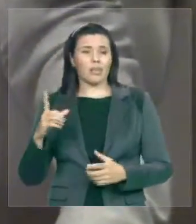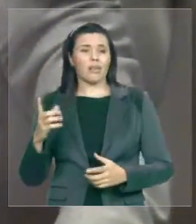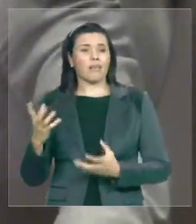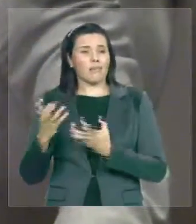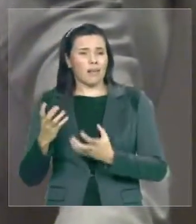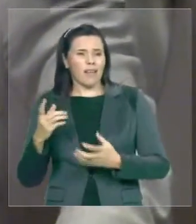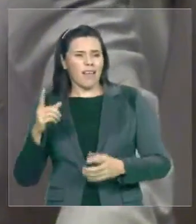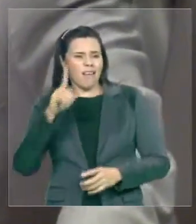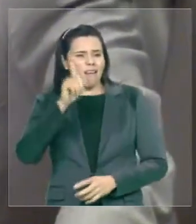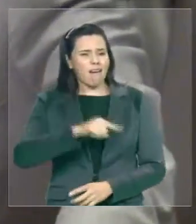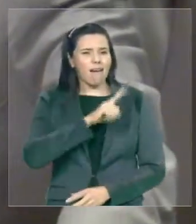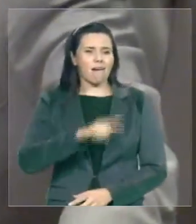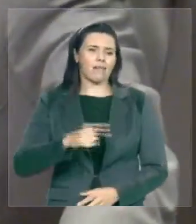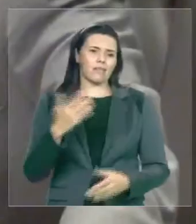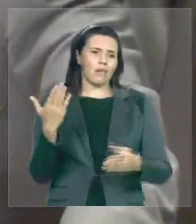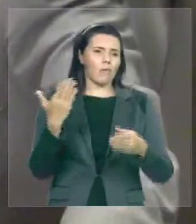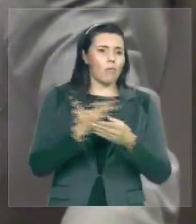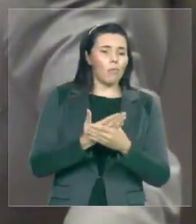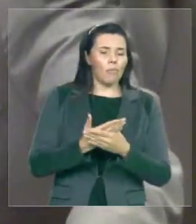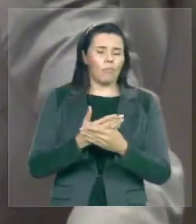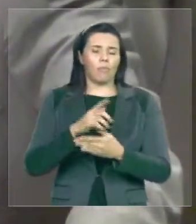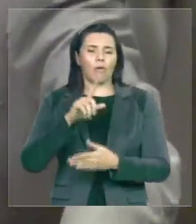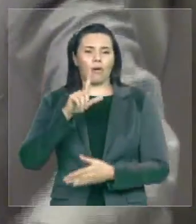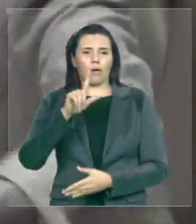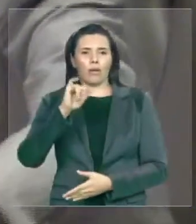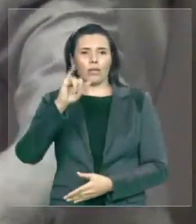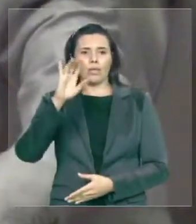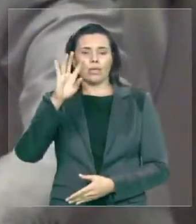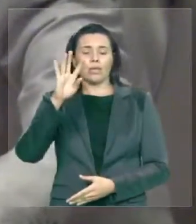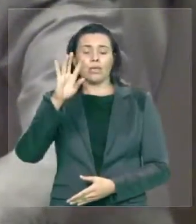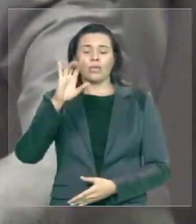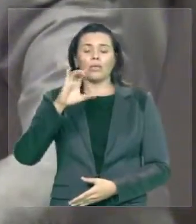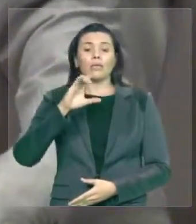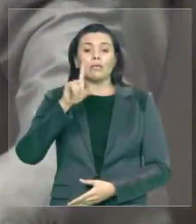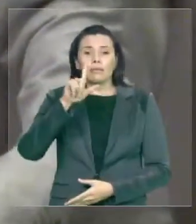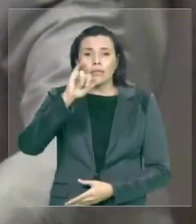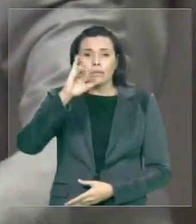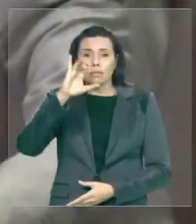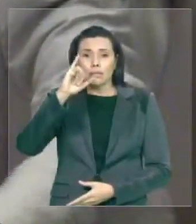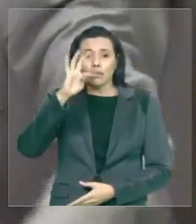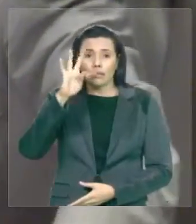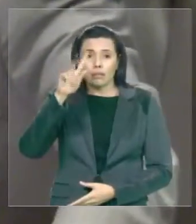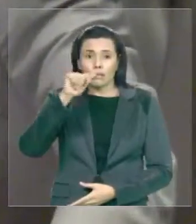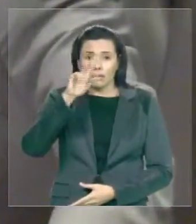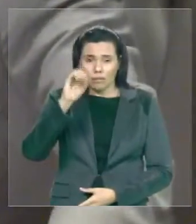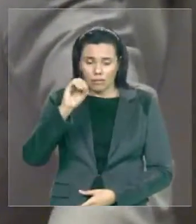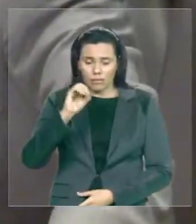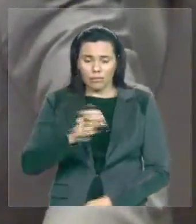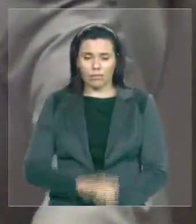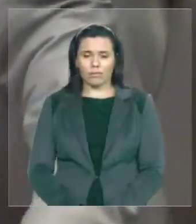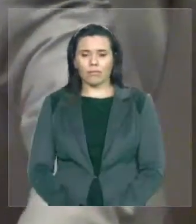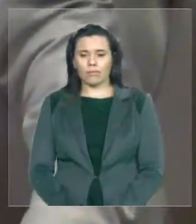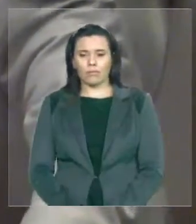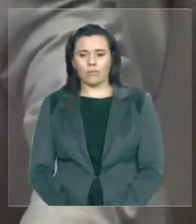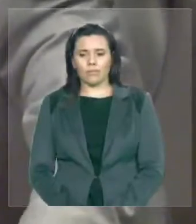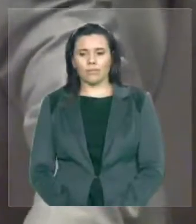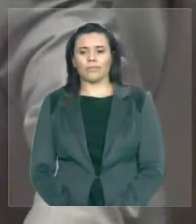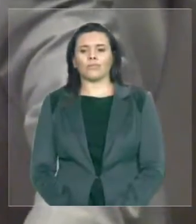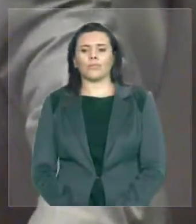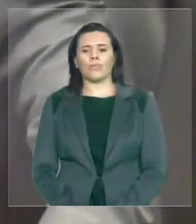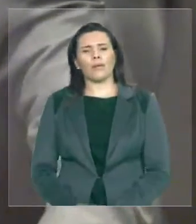grupo, todo está tendo, e nesse sentido destacar que lá em Imperatriz, por exemplo, nós